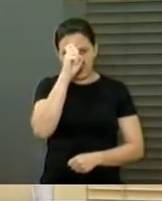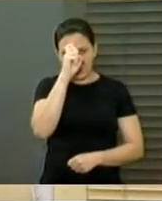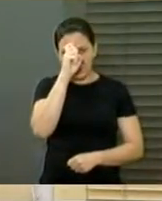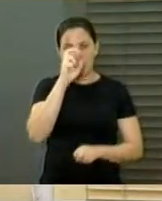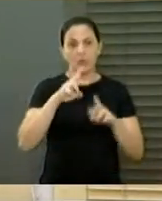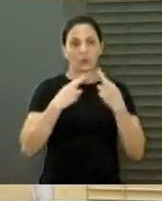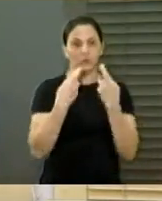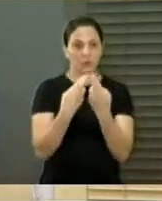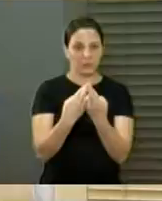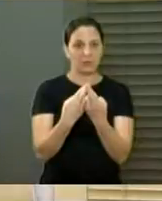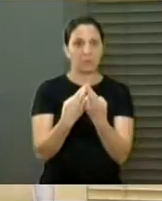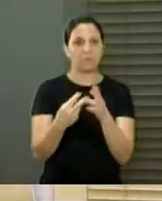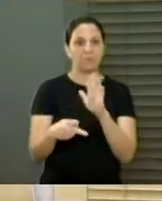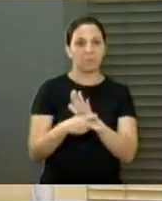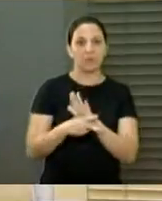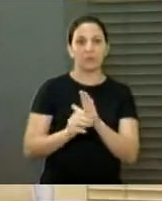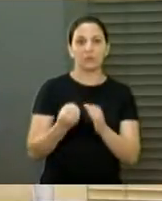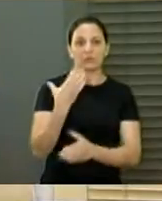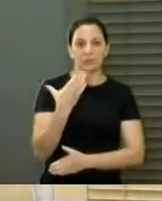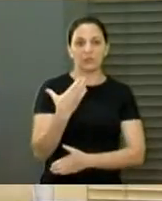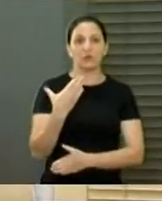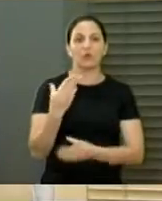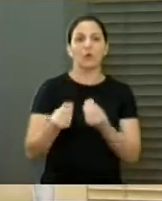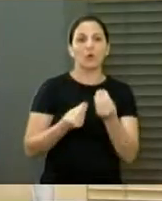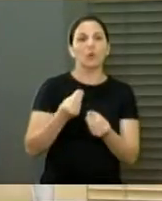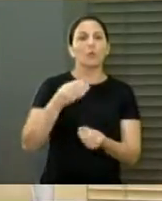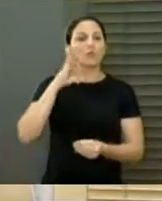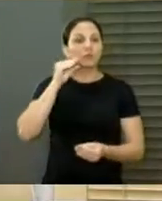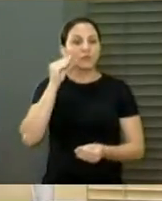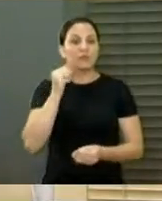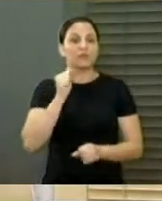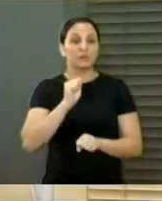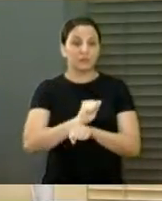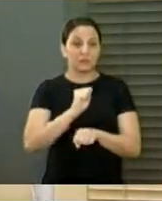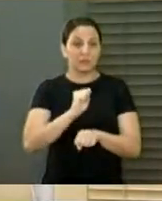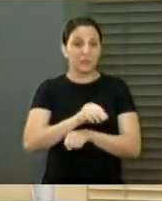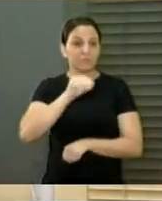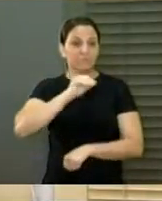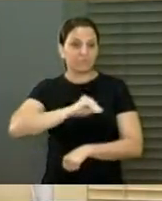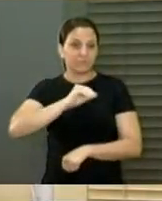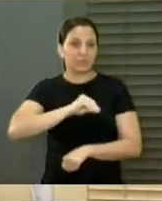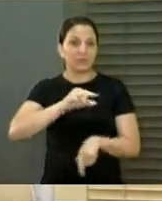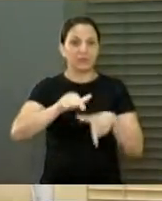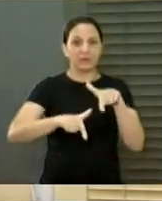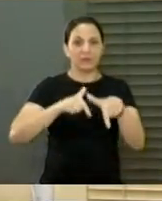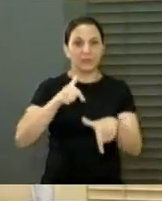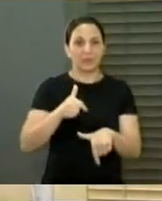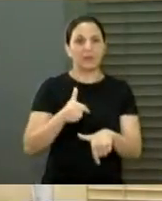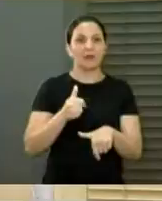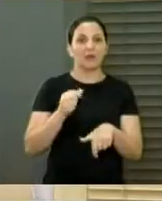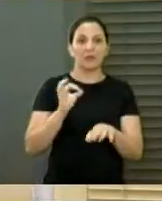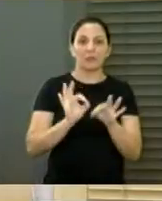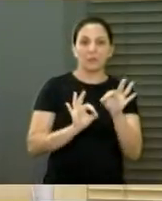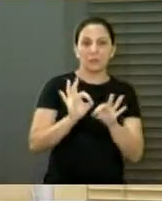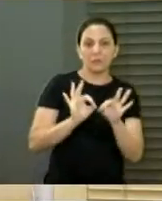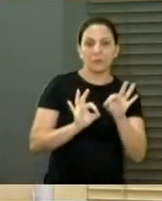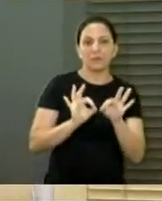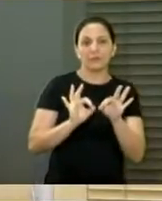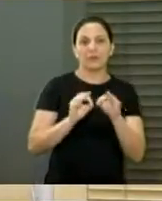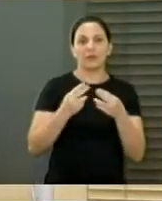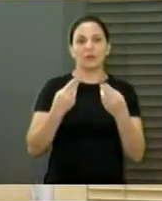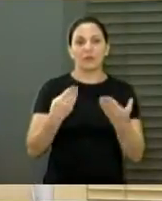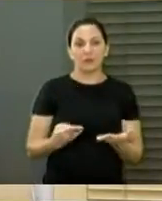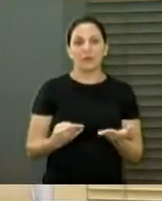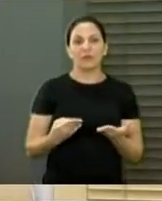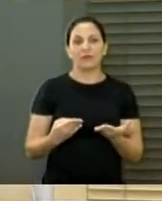me solidarizo com os funcionários que aguardam receber seus vencimentos pelo trabalho prestado e lamento o fato de